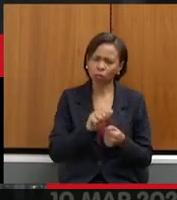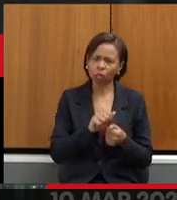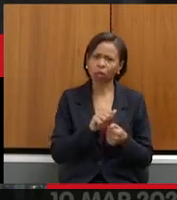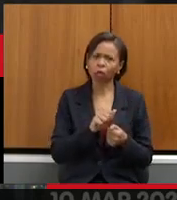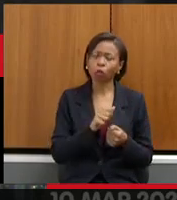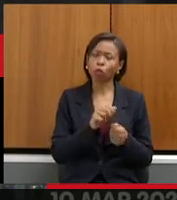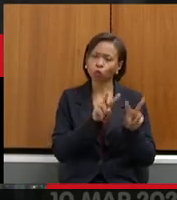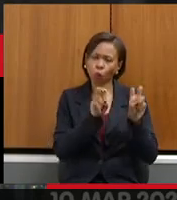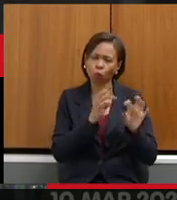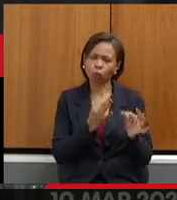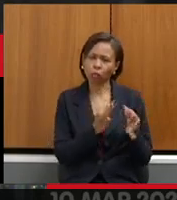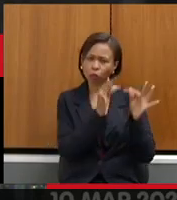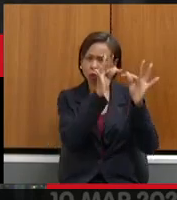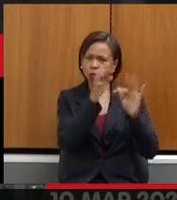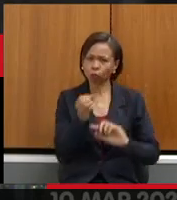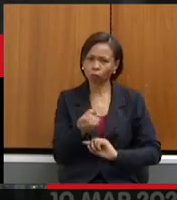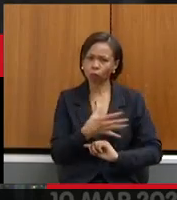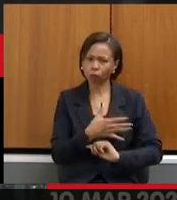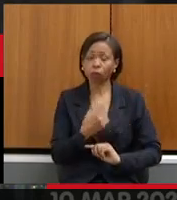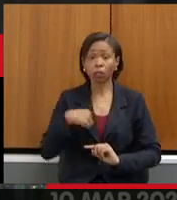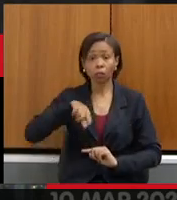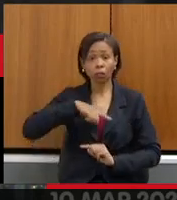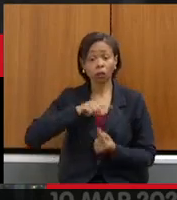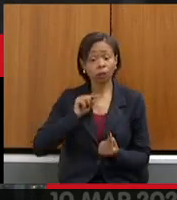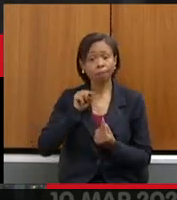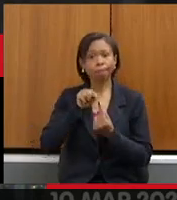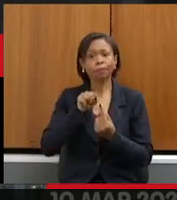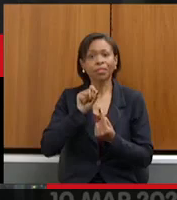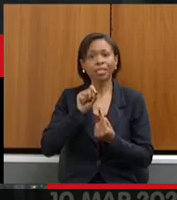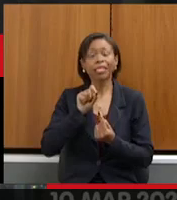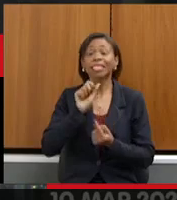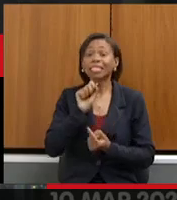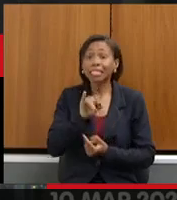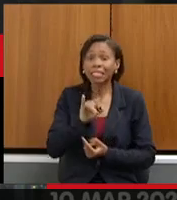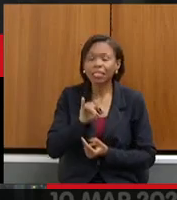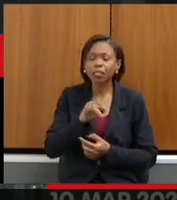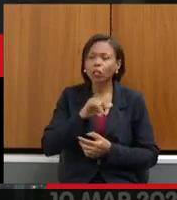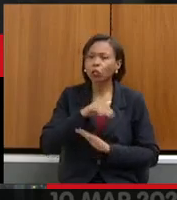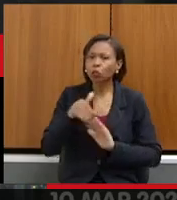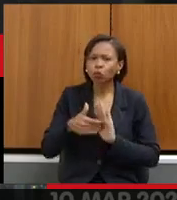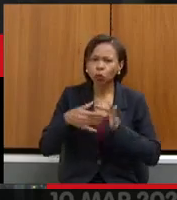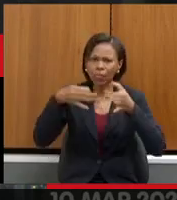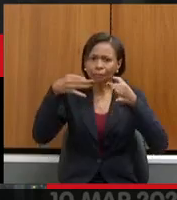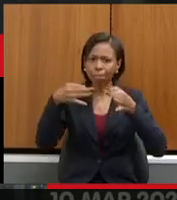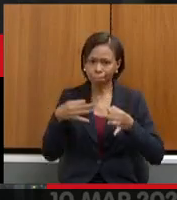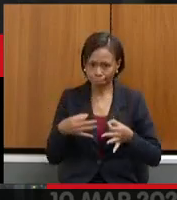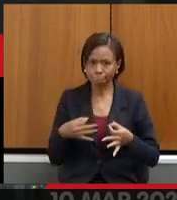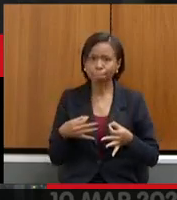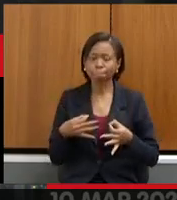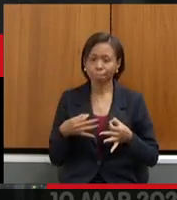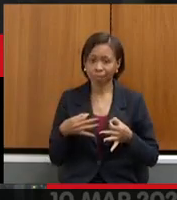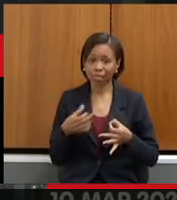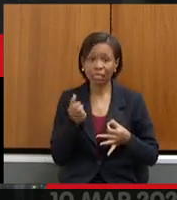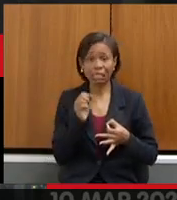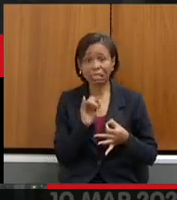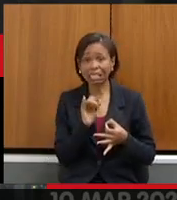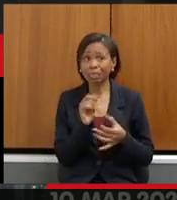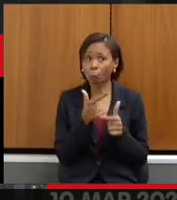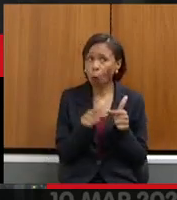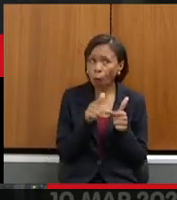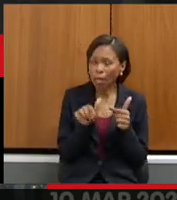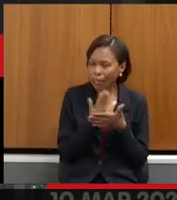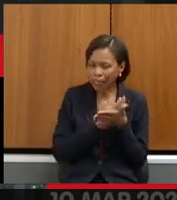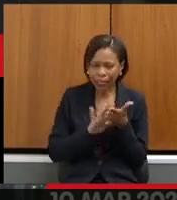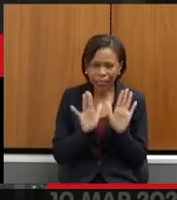vacina de tecnologia novo e o nosso objetivo se tudo correr bem e não ver nenhum percalço